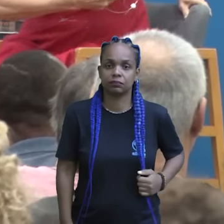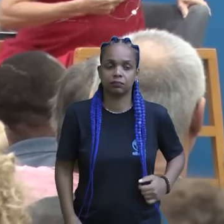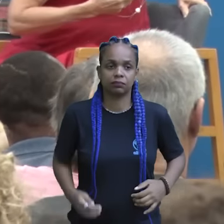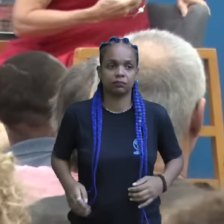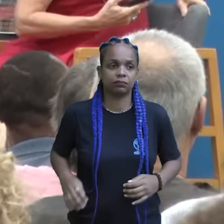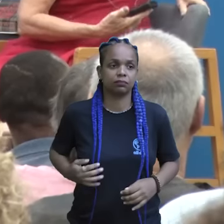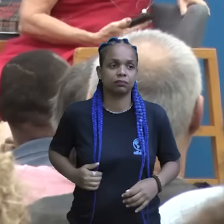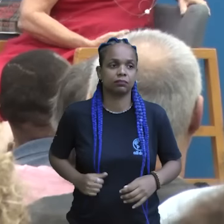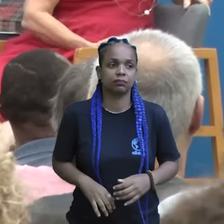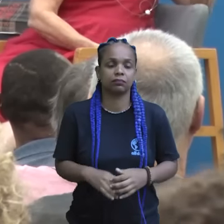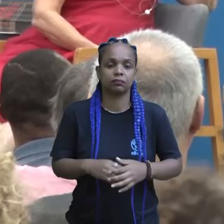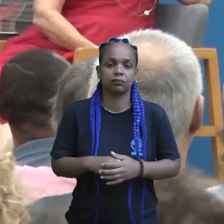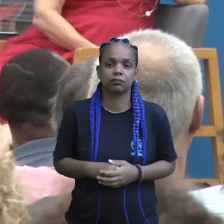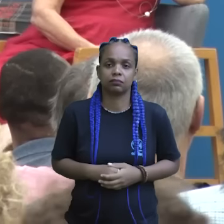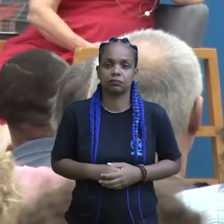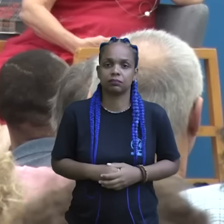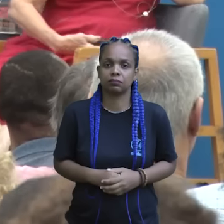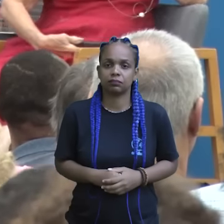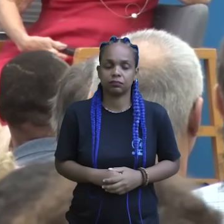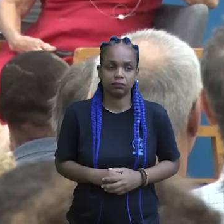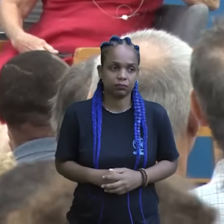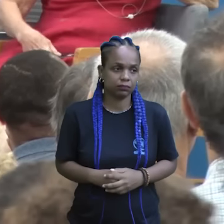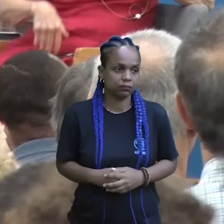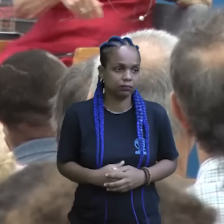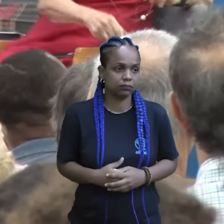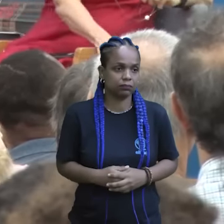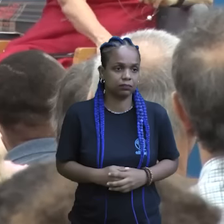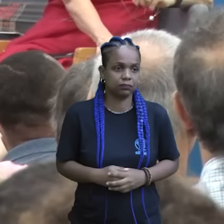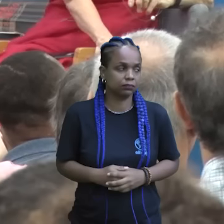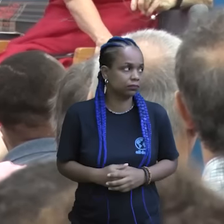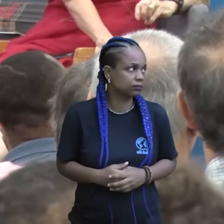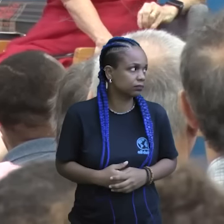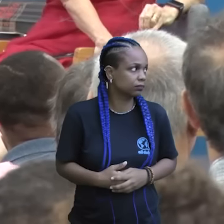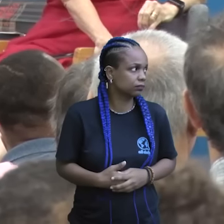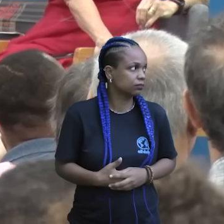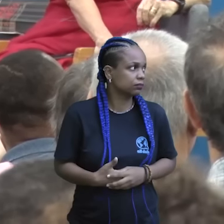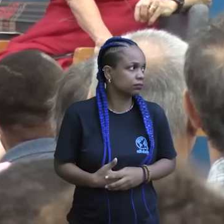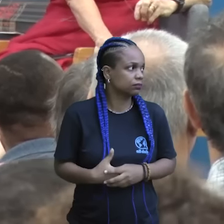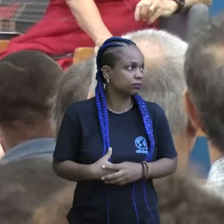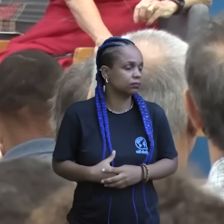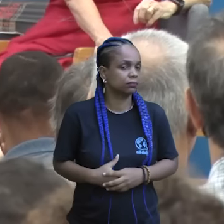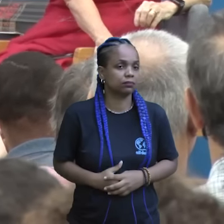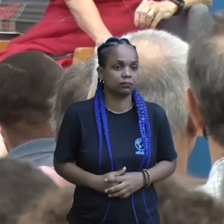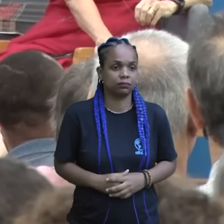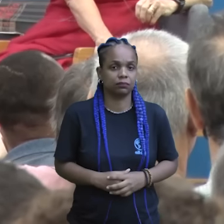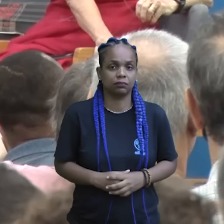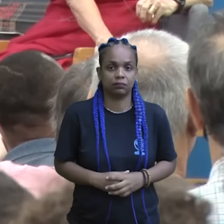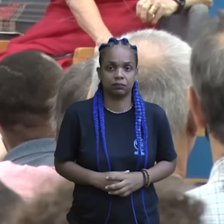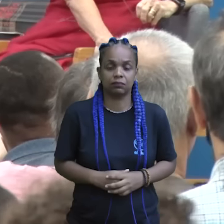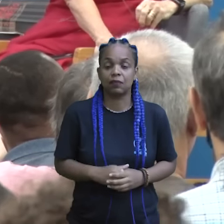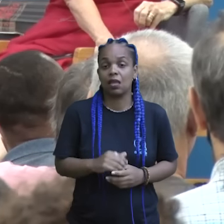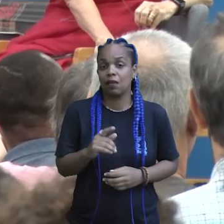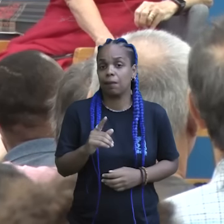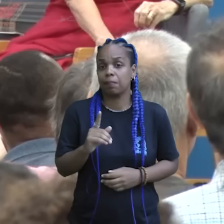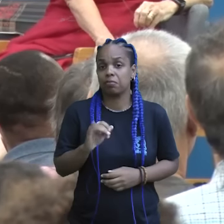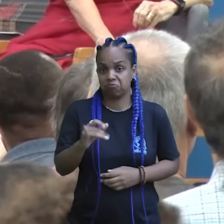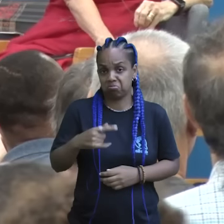de toda maneira... Ah, se vocês pegarem essa última imagem, que da imagem de uma casa, podem ir mais para frente um pouquinho.